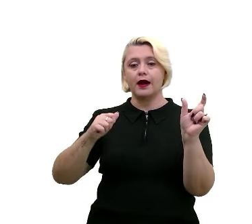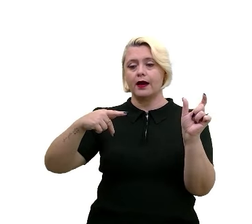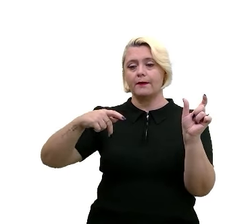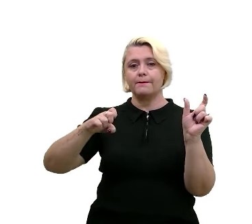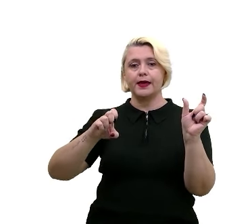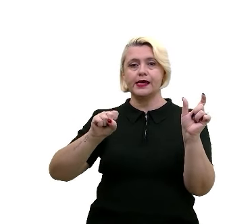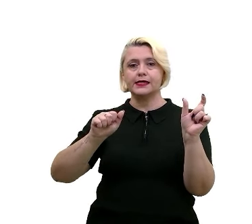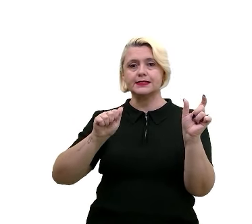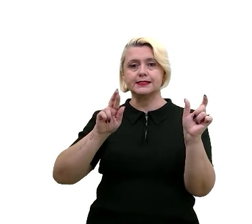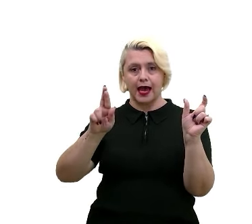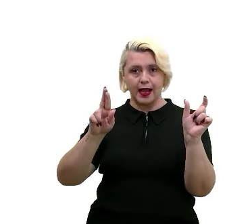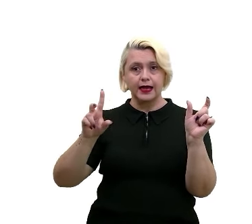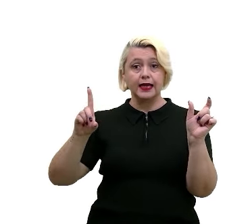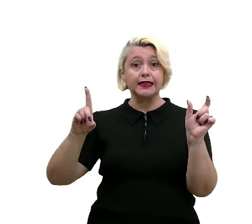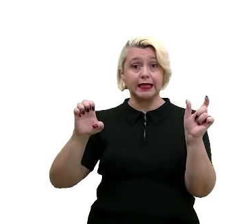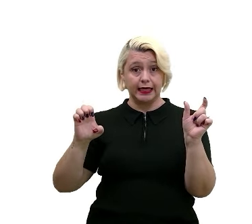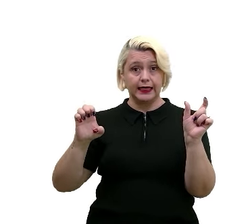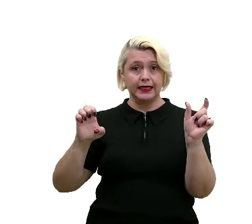apesar da tecnologia